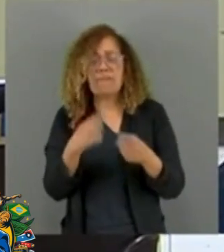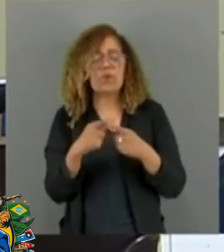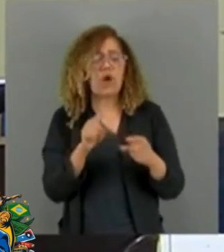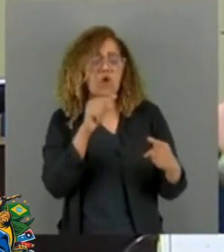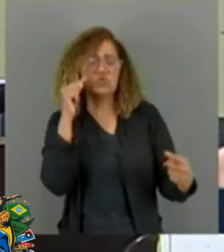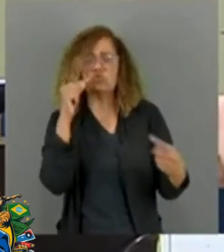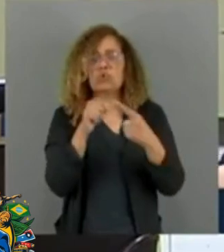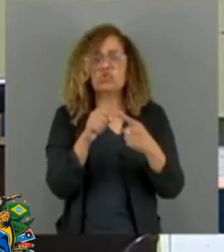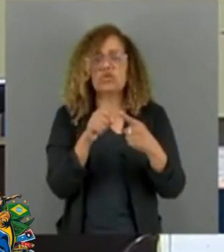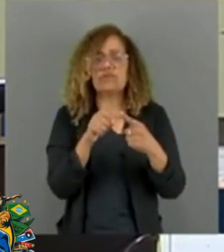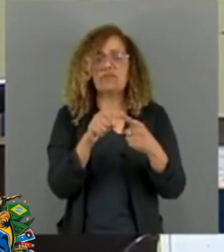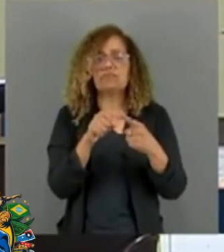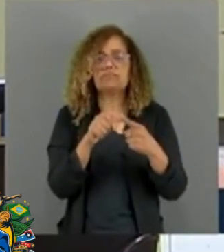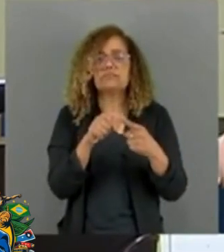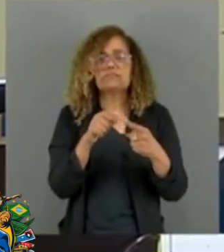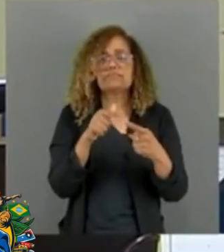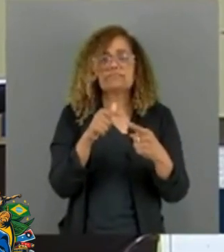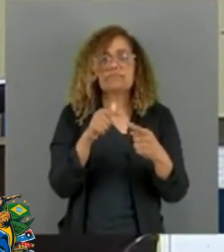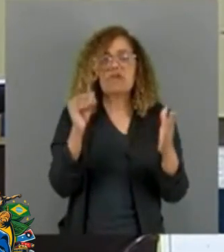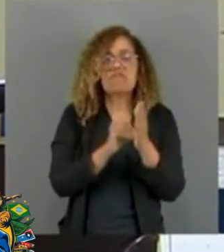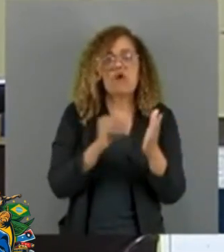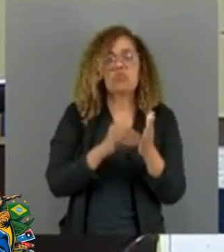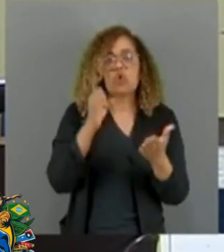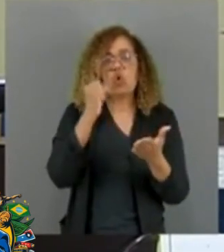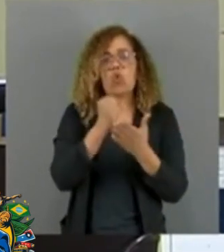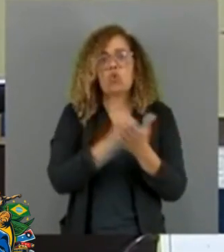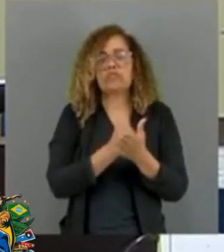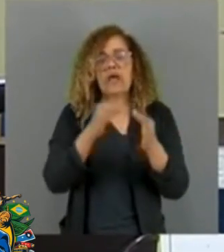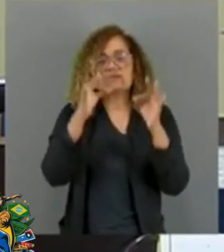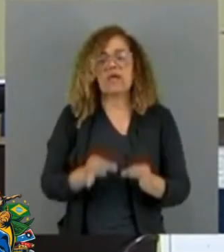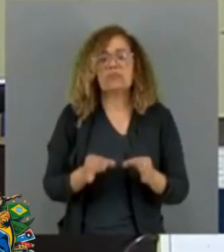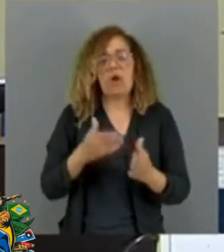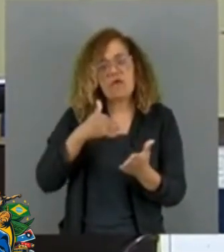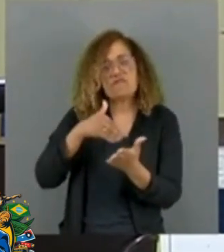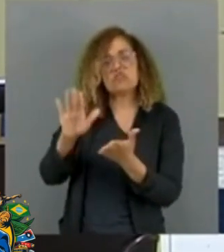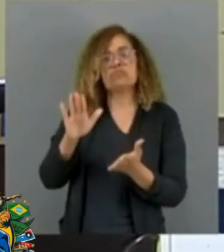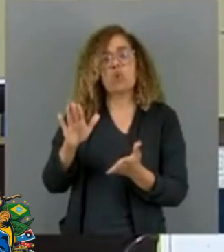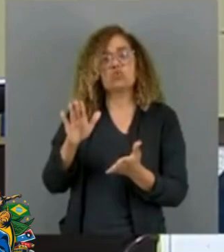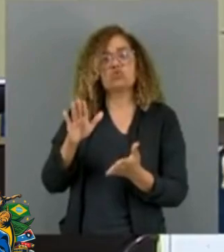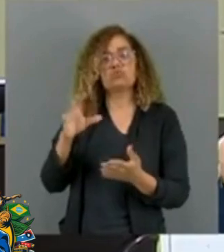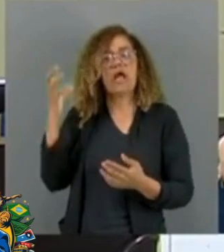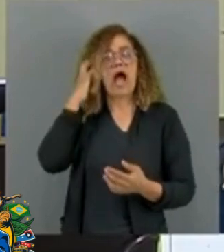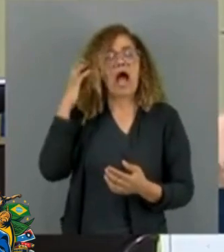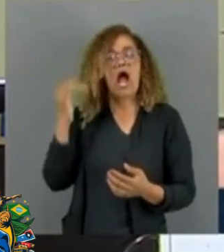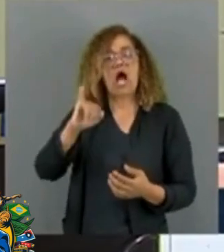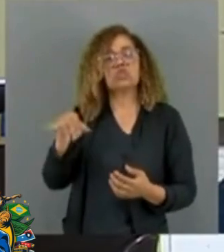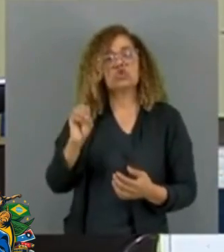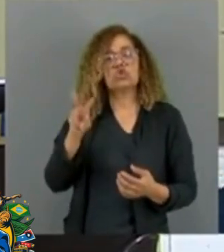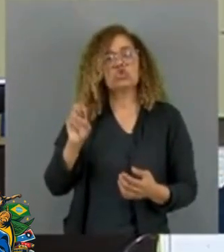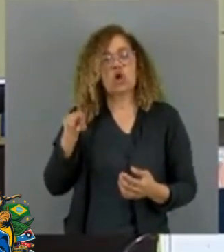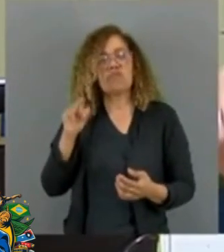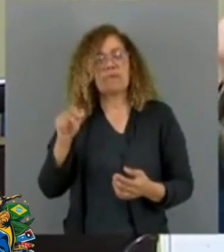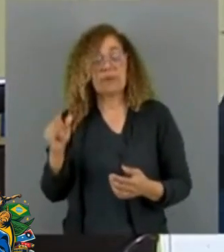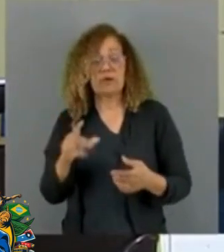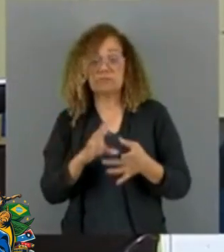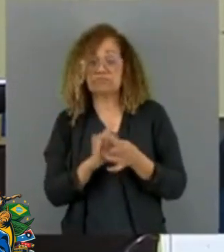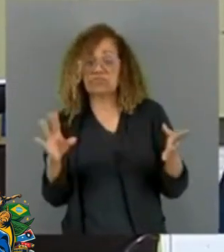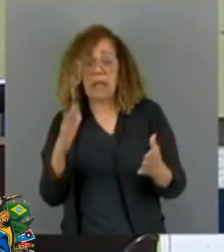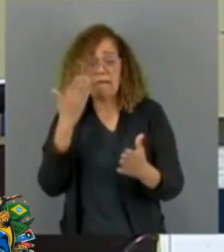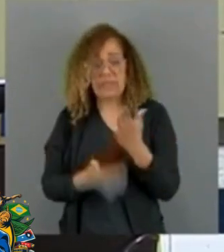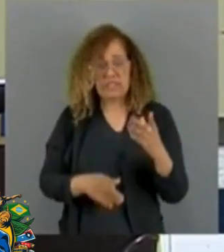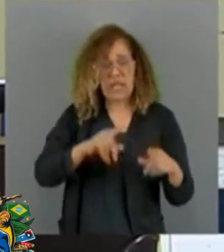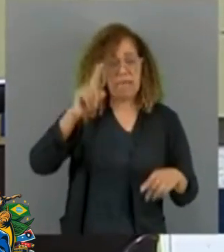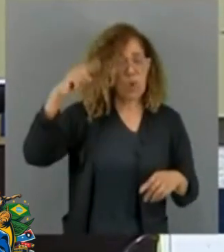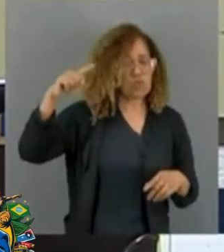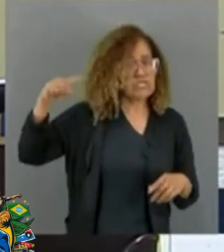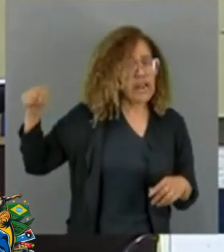motivo aconteceria um distrato e então expulso da rede Jovem Pan. Senador, eu fui desligado da rede, perdemos o sinal da